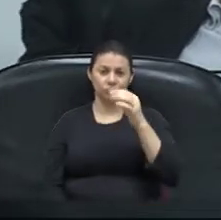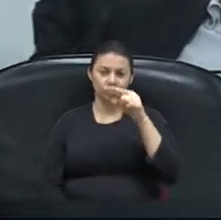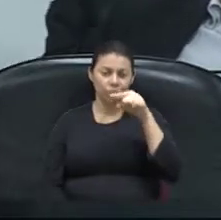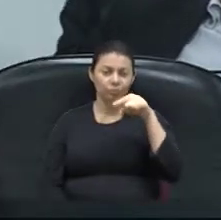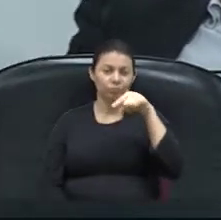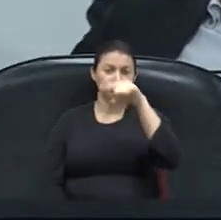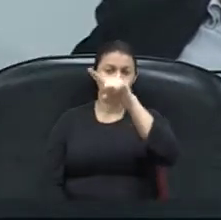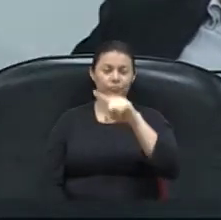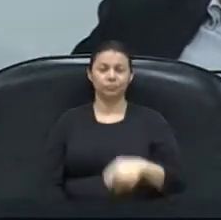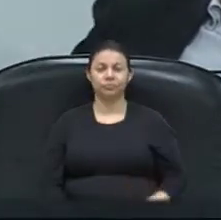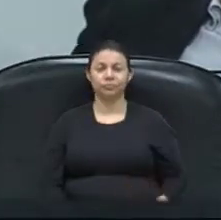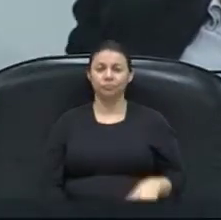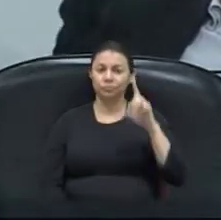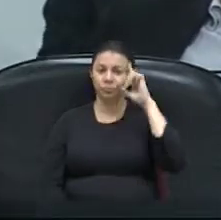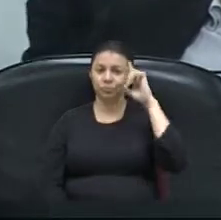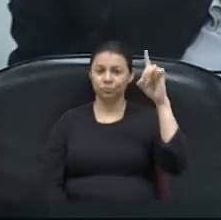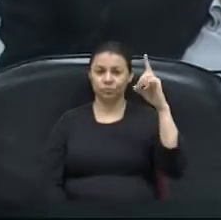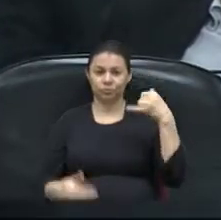igreja